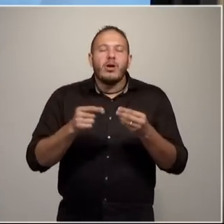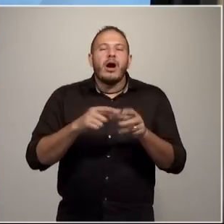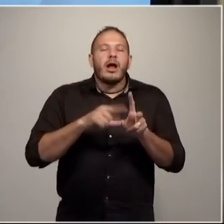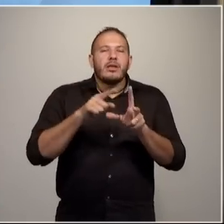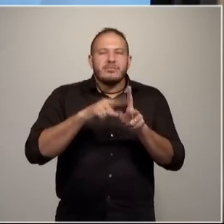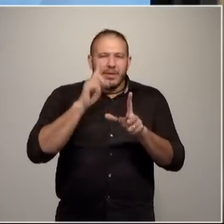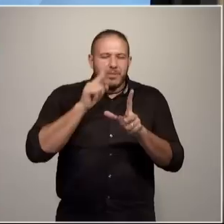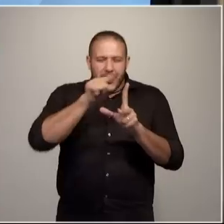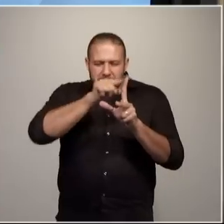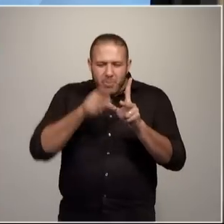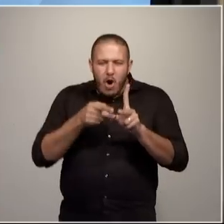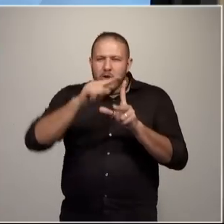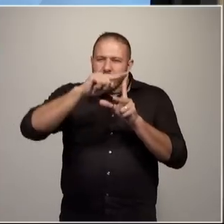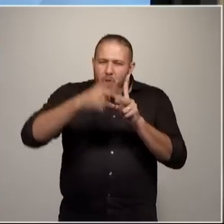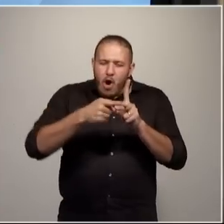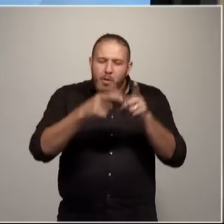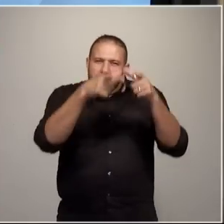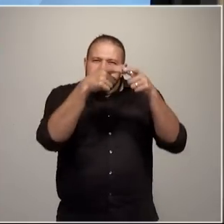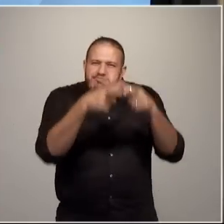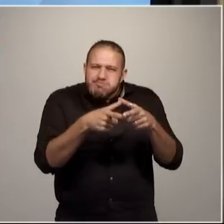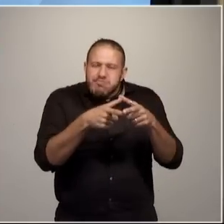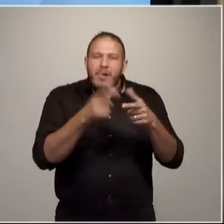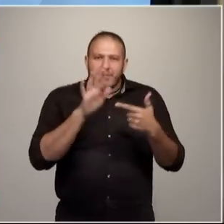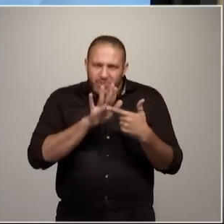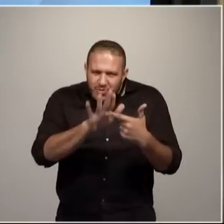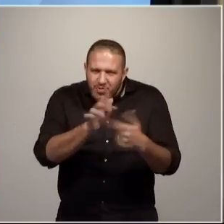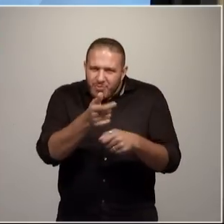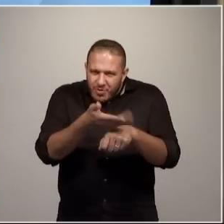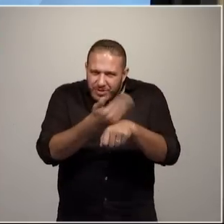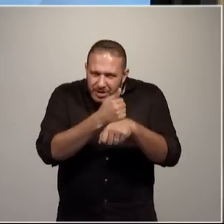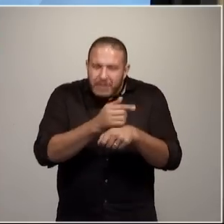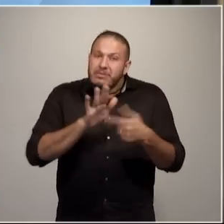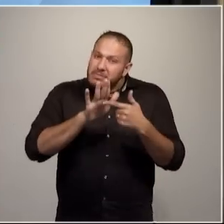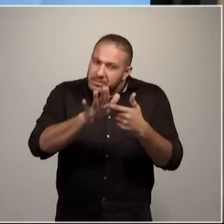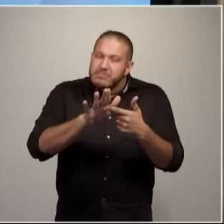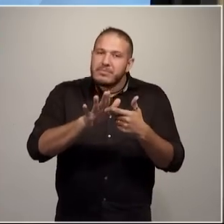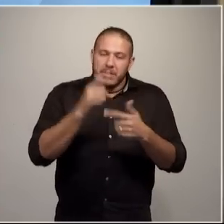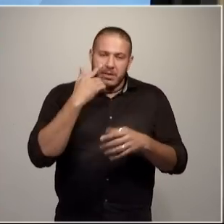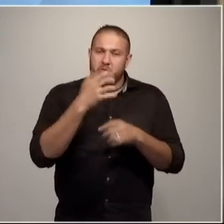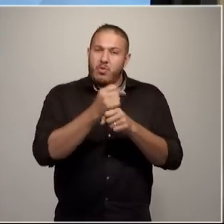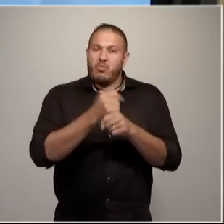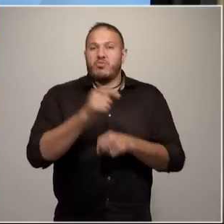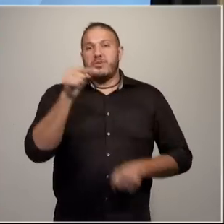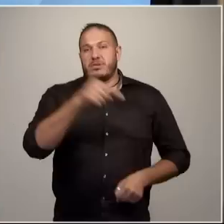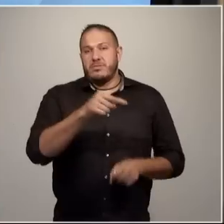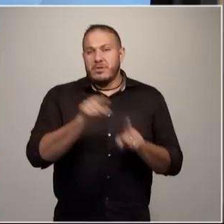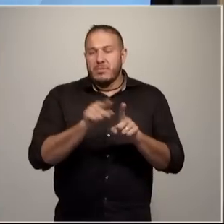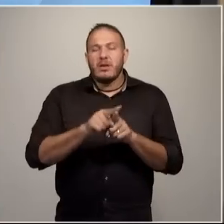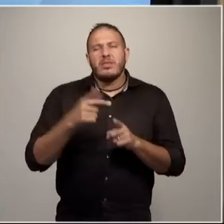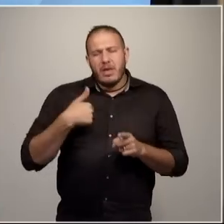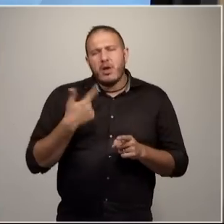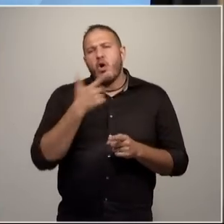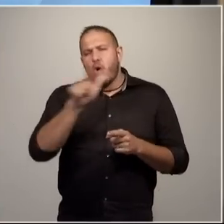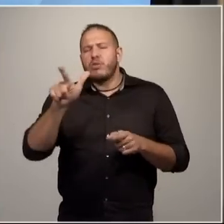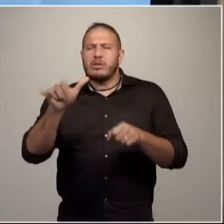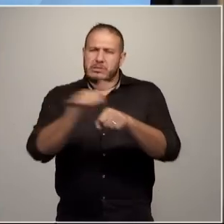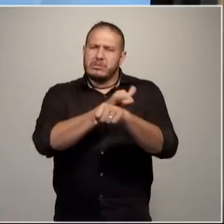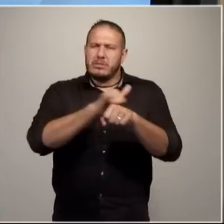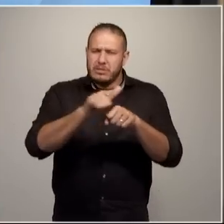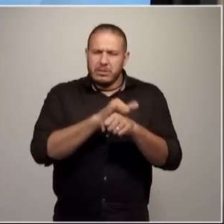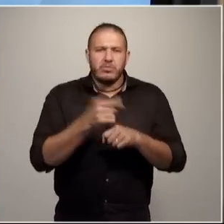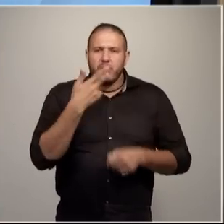debaixo daquilo. Eu calculo com o integral e tem uma técnica para isso. E eu tenho outras aplicações, sem falar em